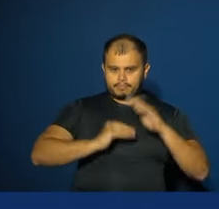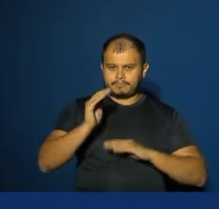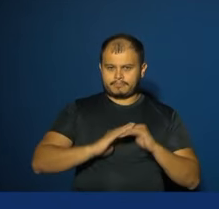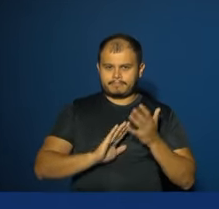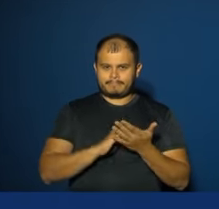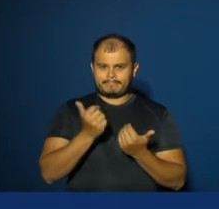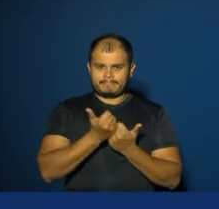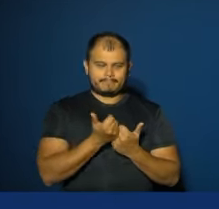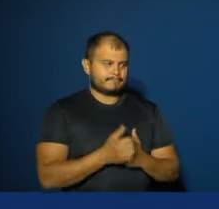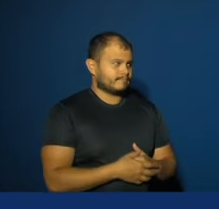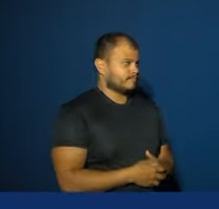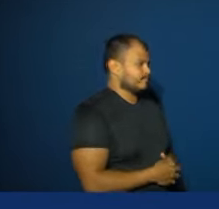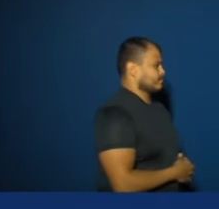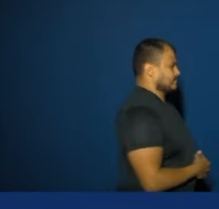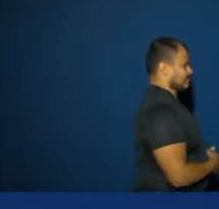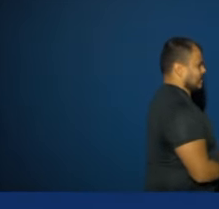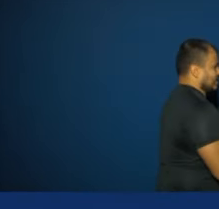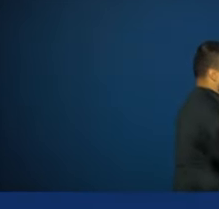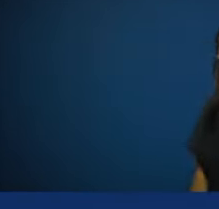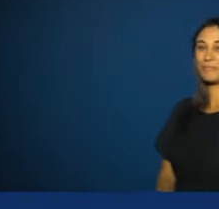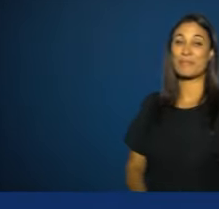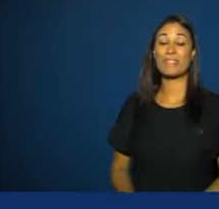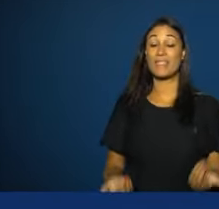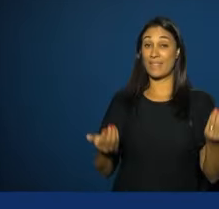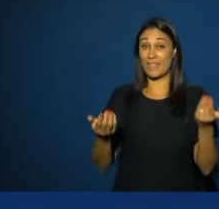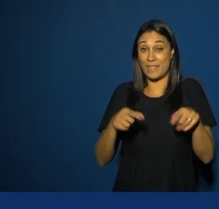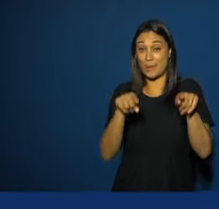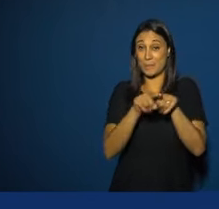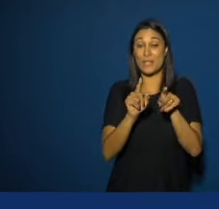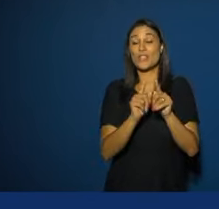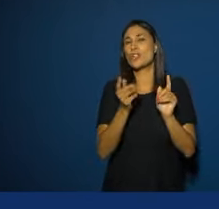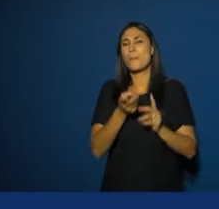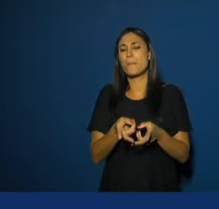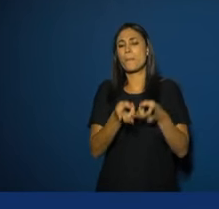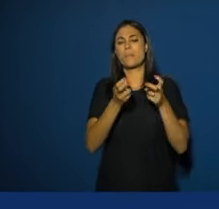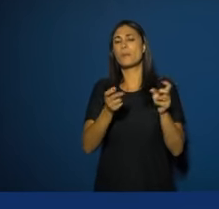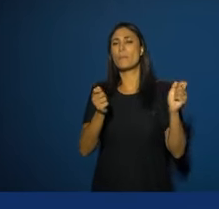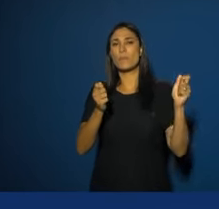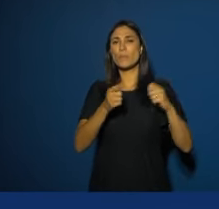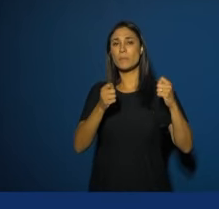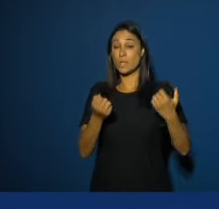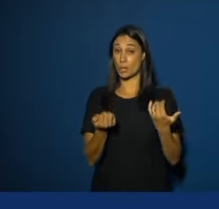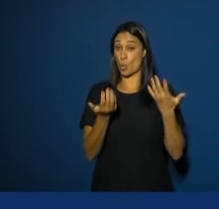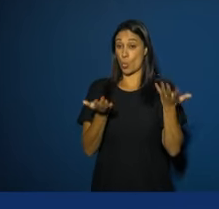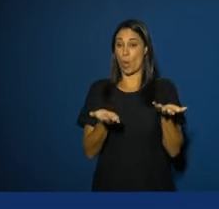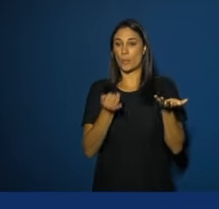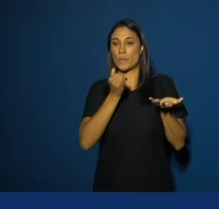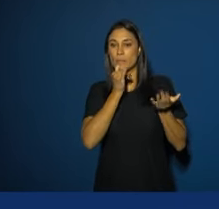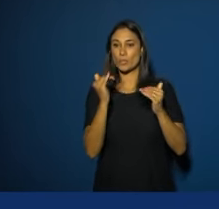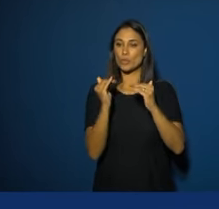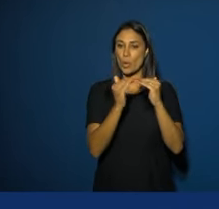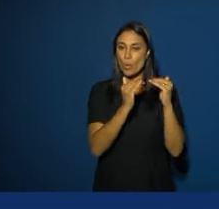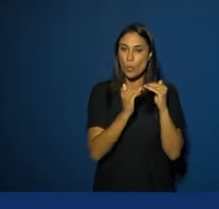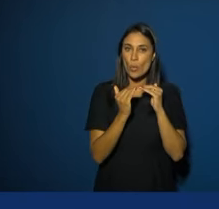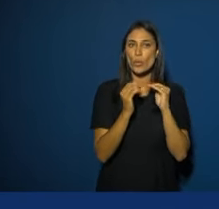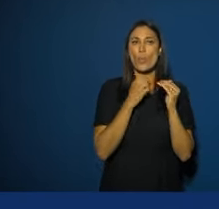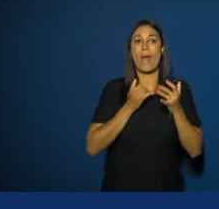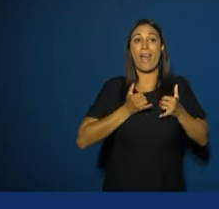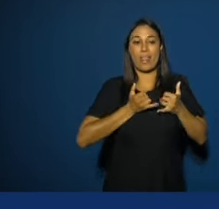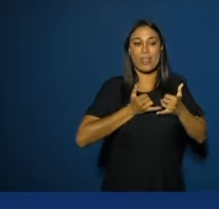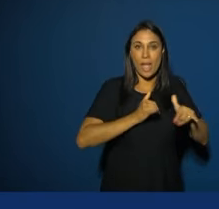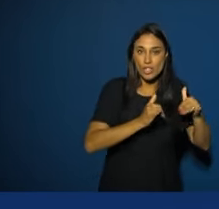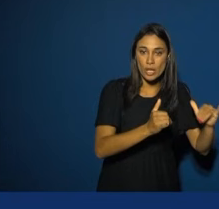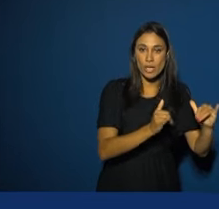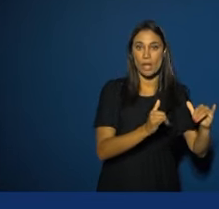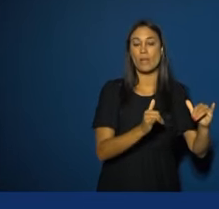operação. E aqui a gente percebe a seguinte possibilidade. Na medida que a energia